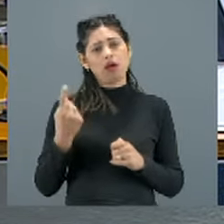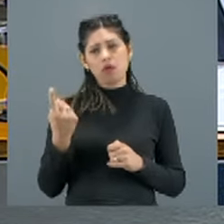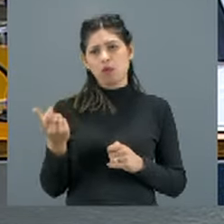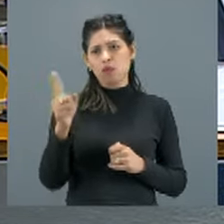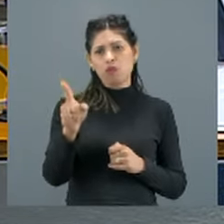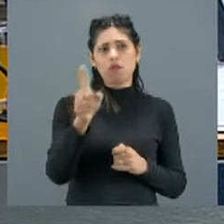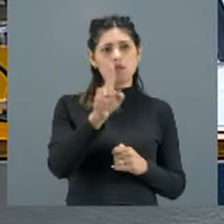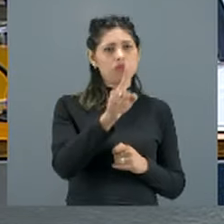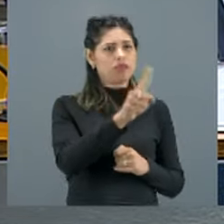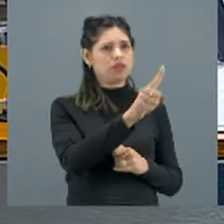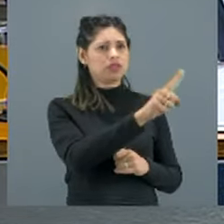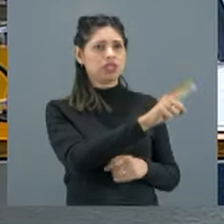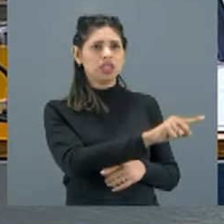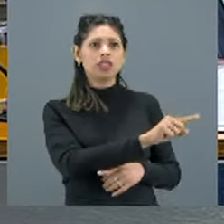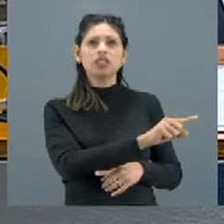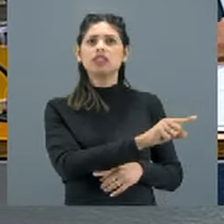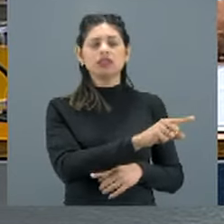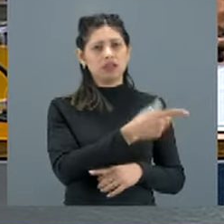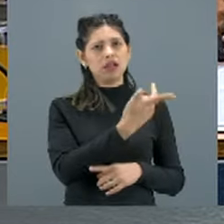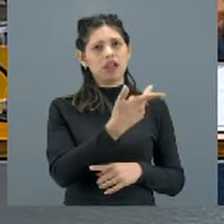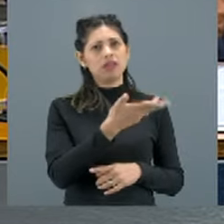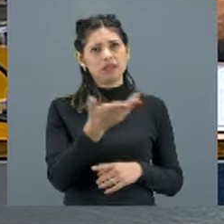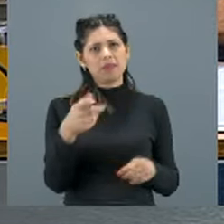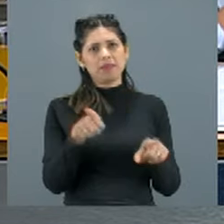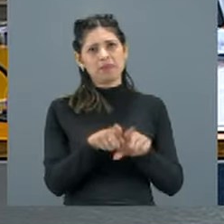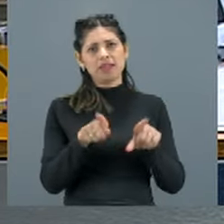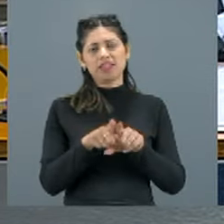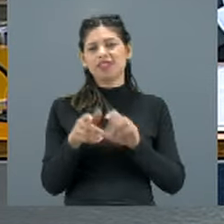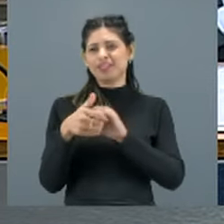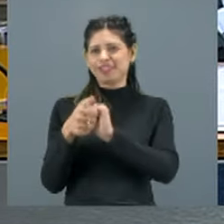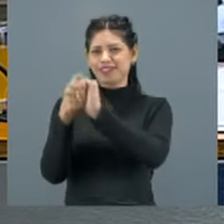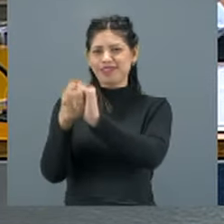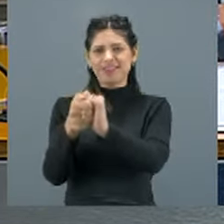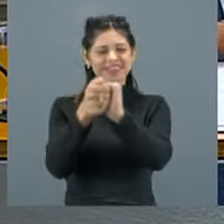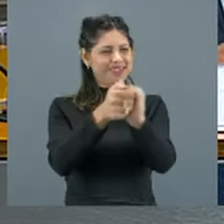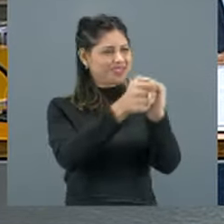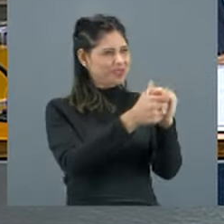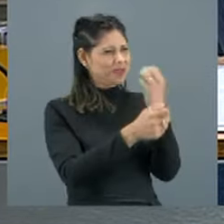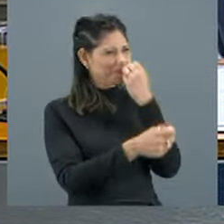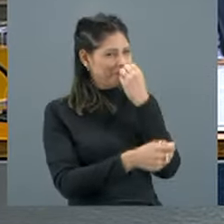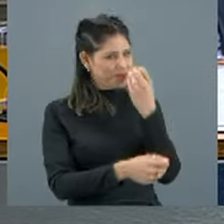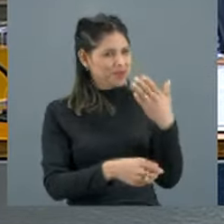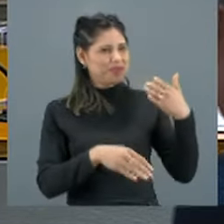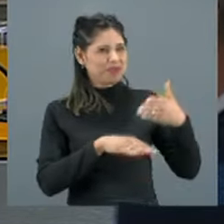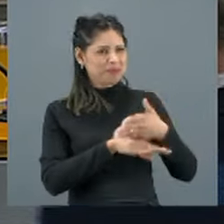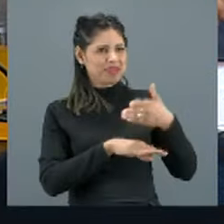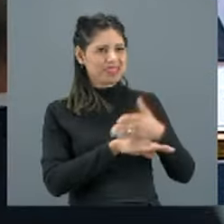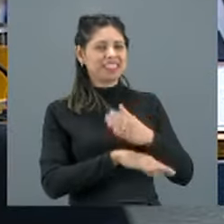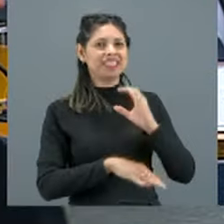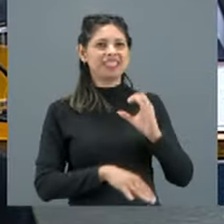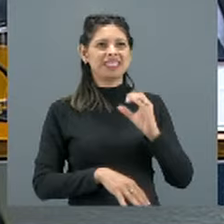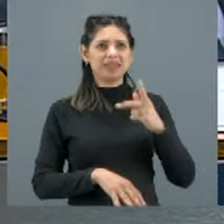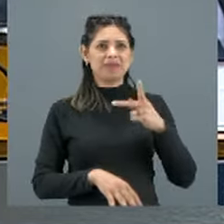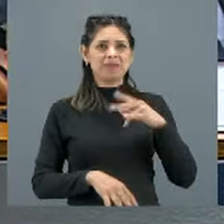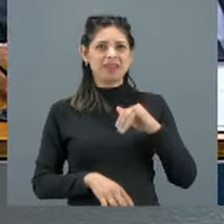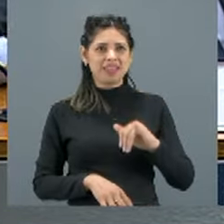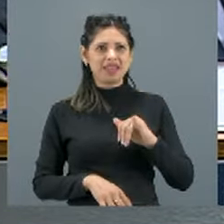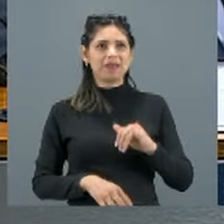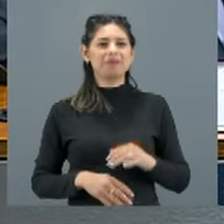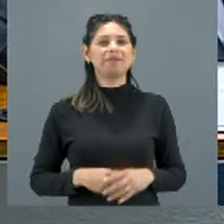Rodrigues, o Mauro, a Damares. E saudando, viu, senador Damares, que bom a senhora fazer parte agora dessa CPI. Todos felizes. Todos nós.